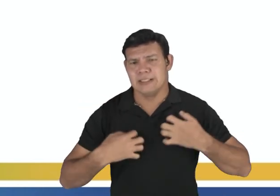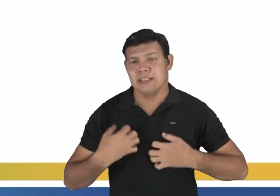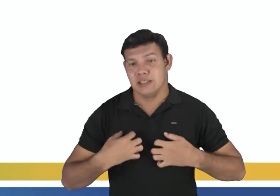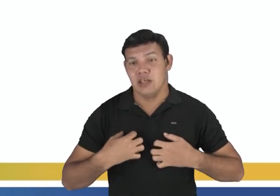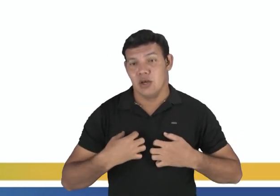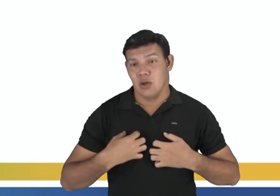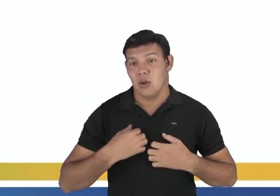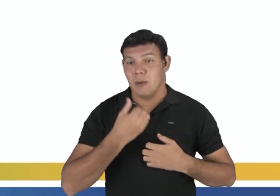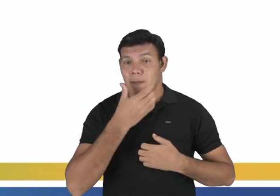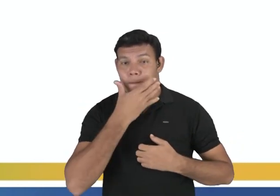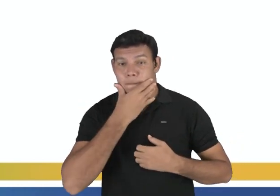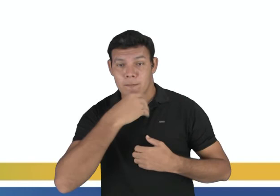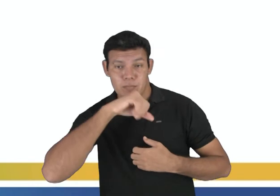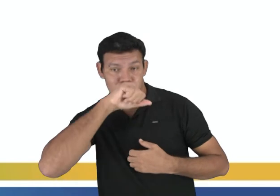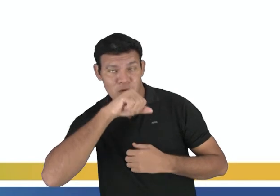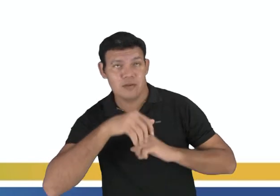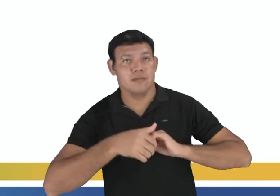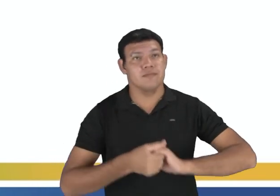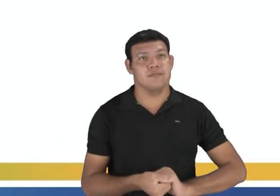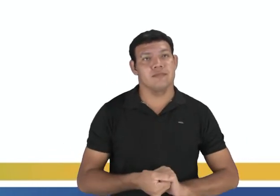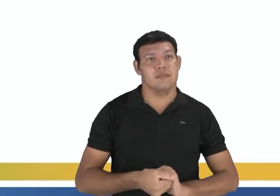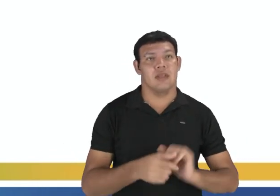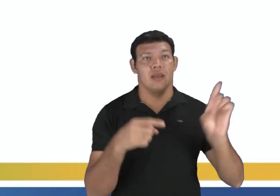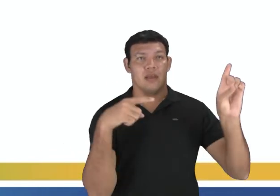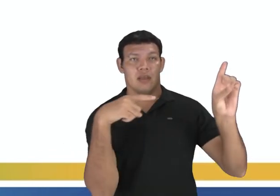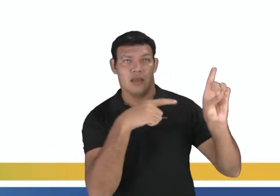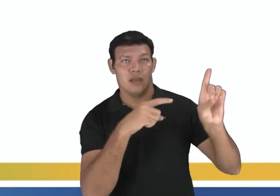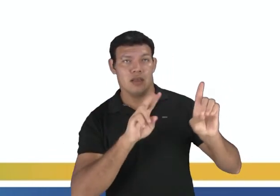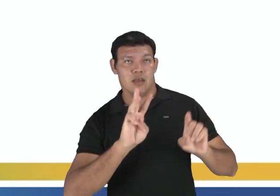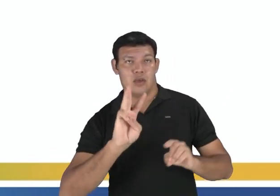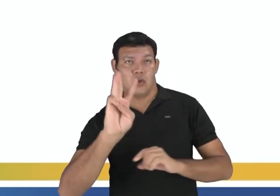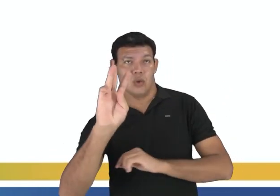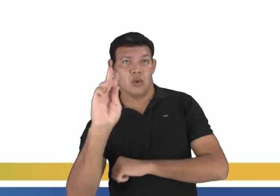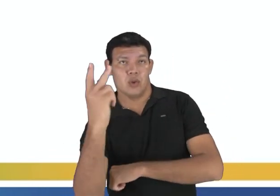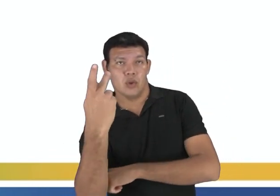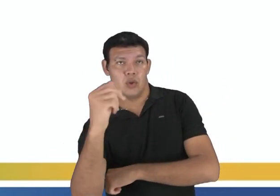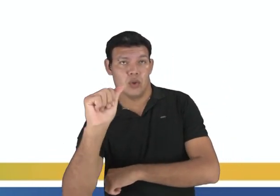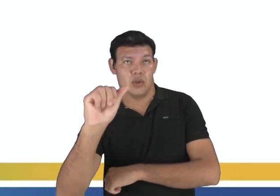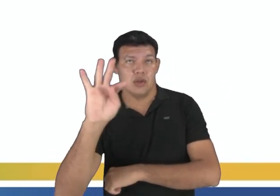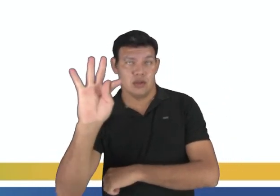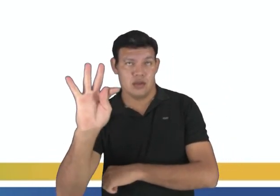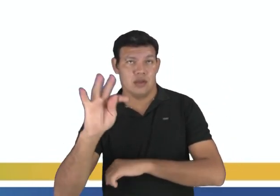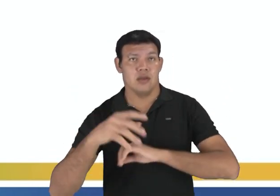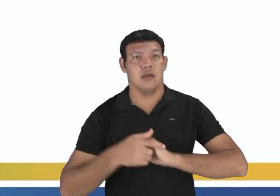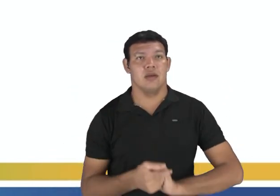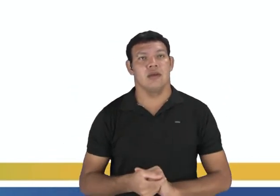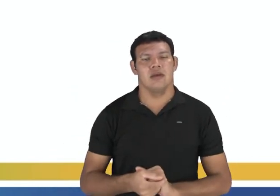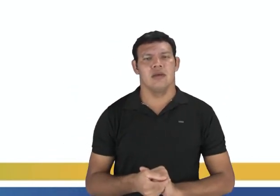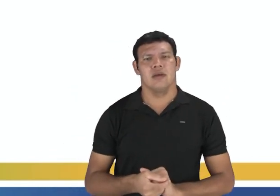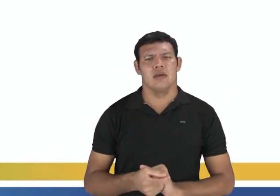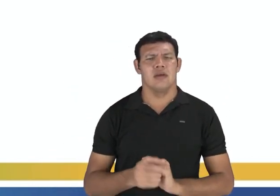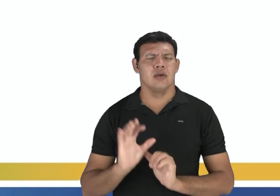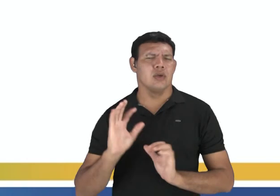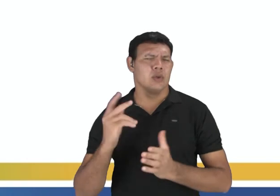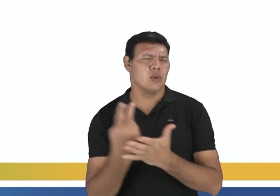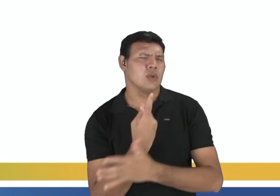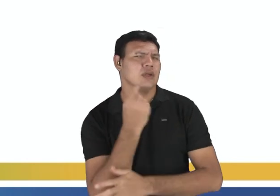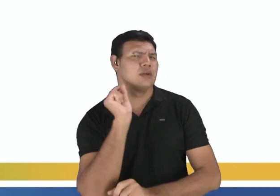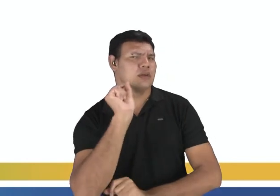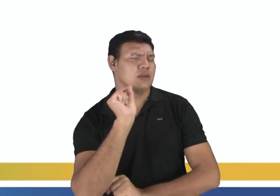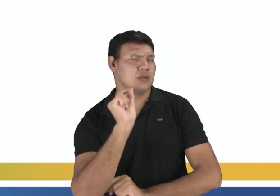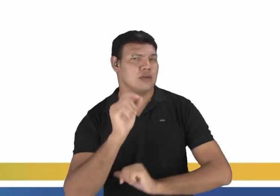dela? Letter D. What? What happens to Ip? O que acontece com Ip? Letter